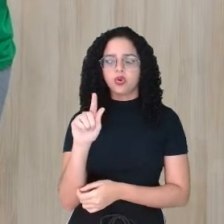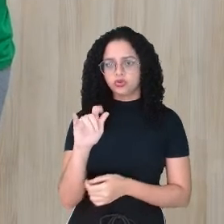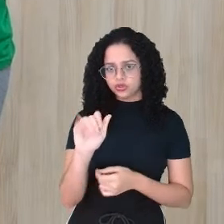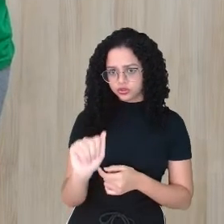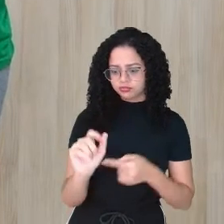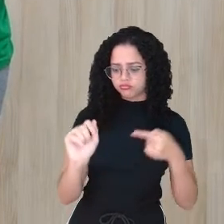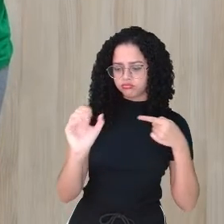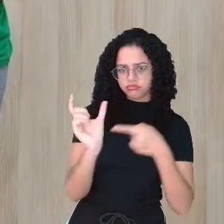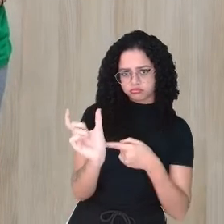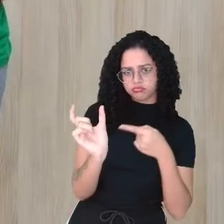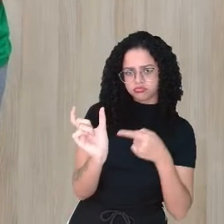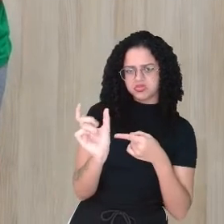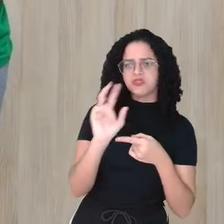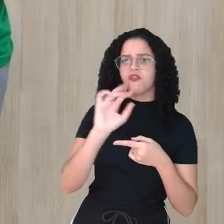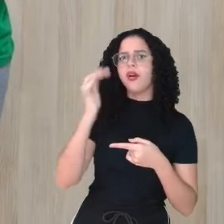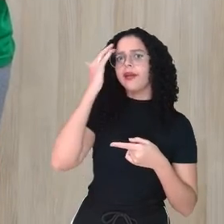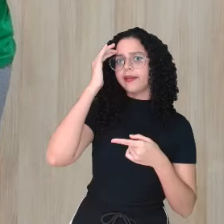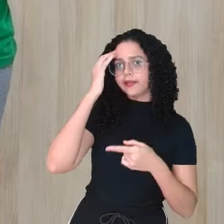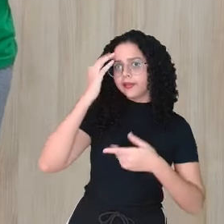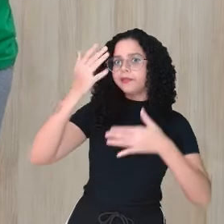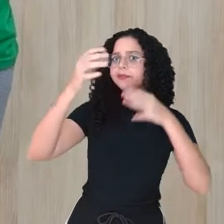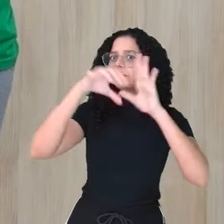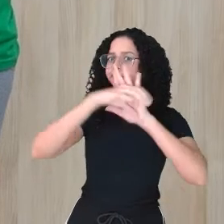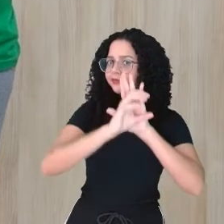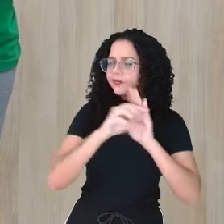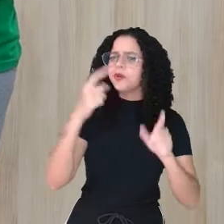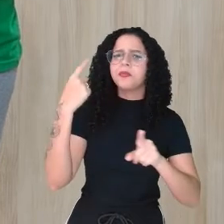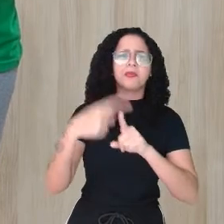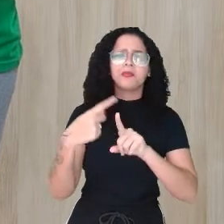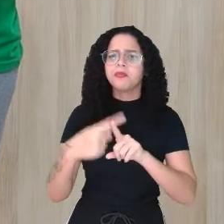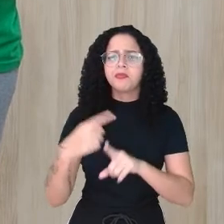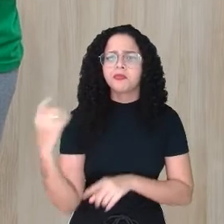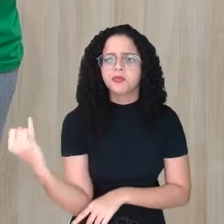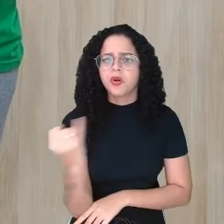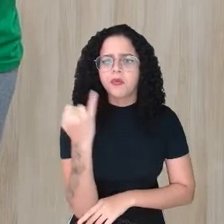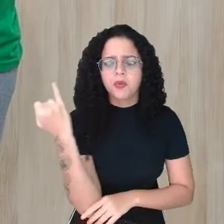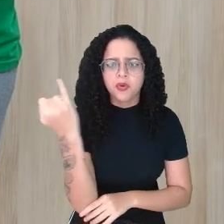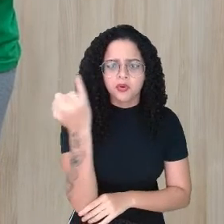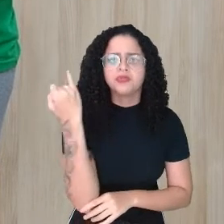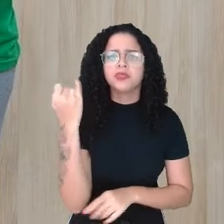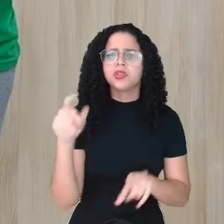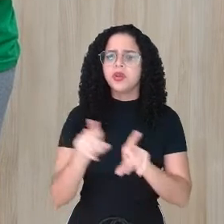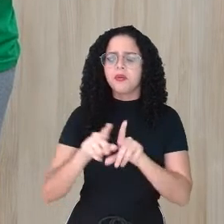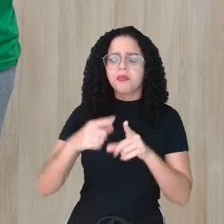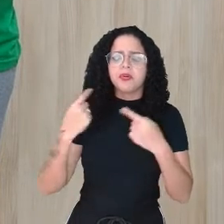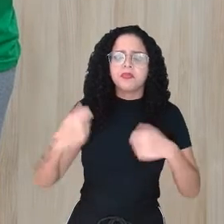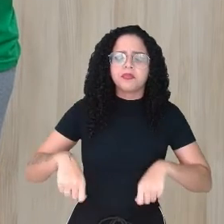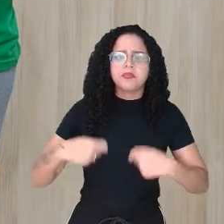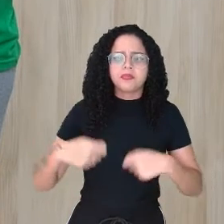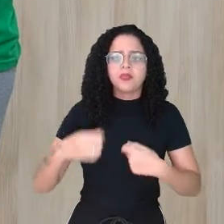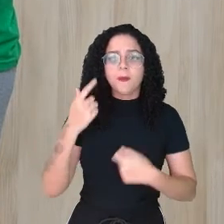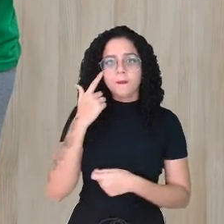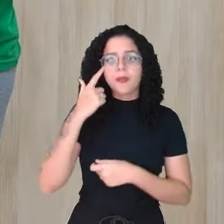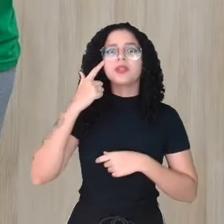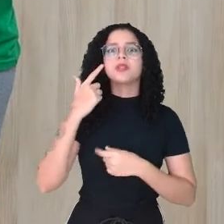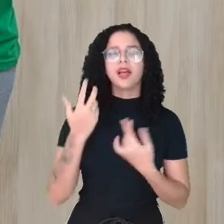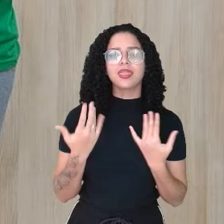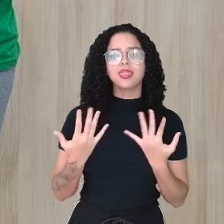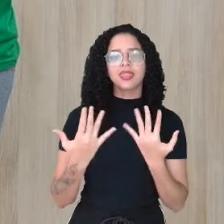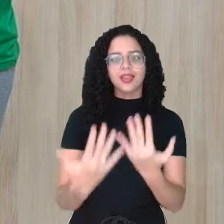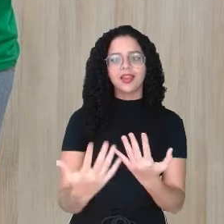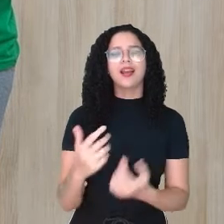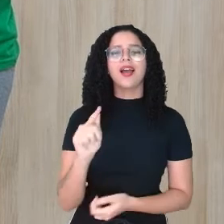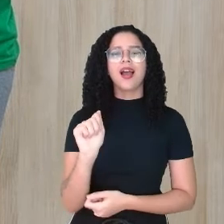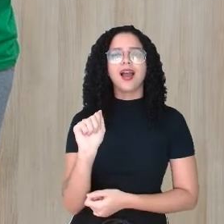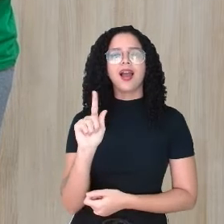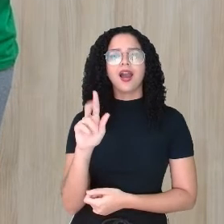o conceito de agroecologia, porque é importante, né, e necessário a gente pensar na agroecologia